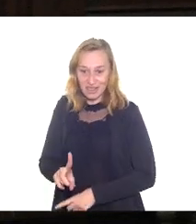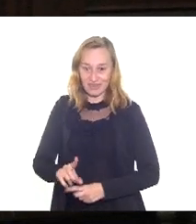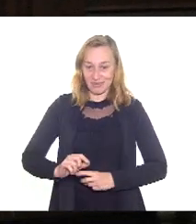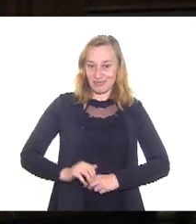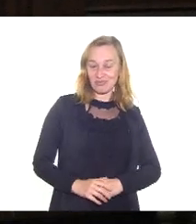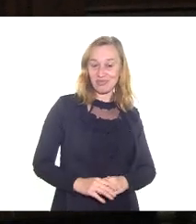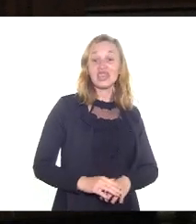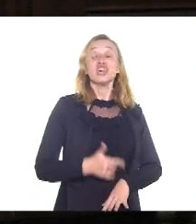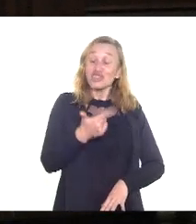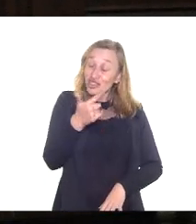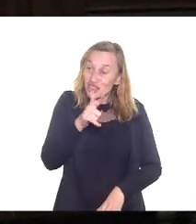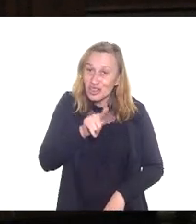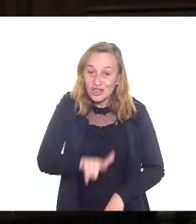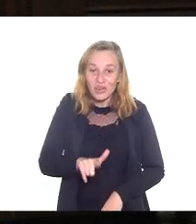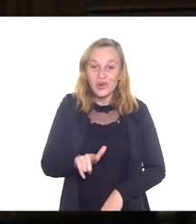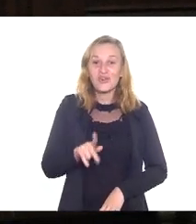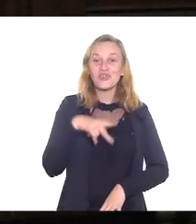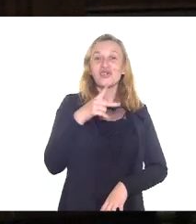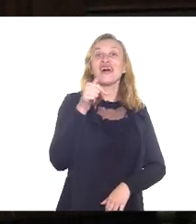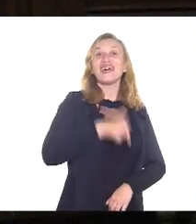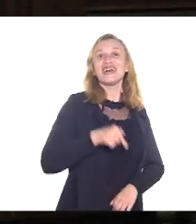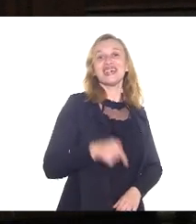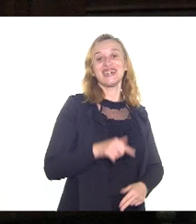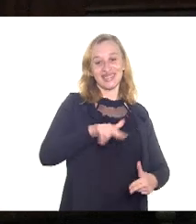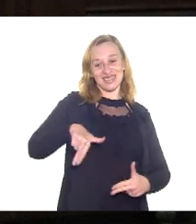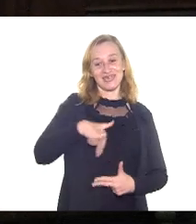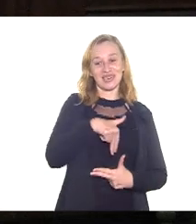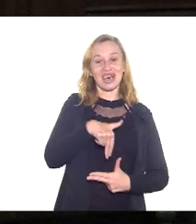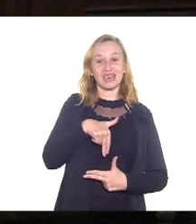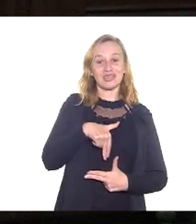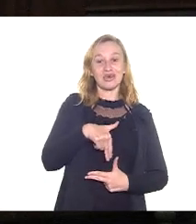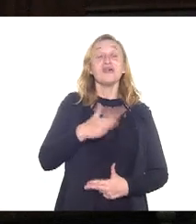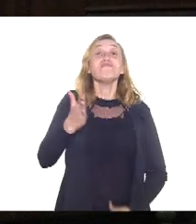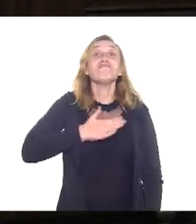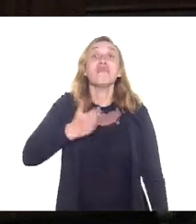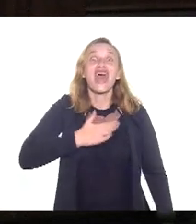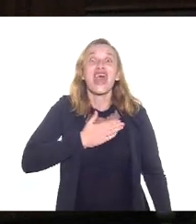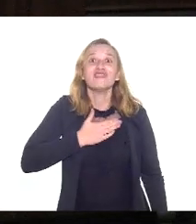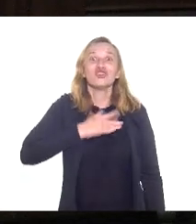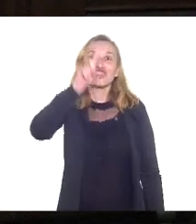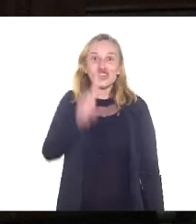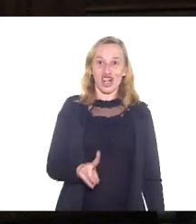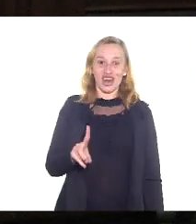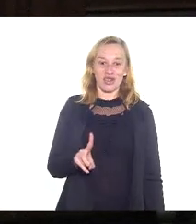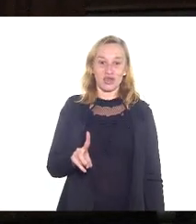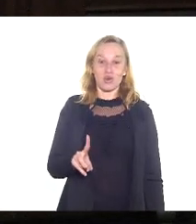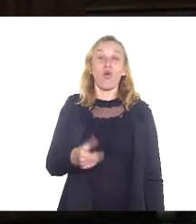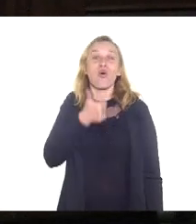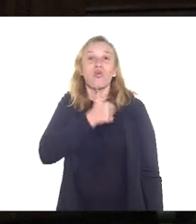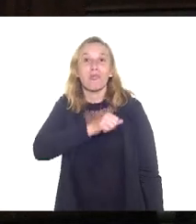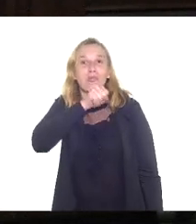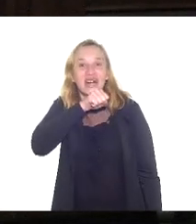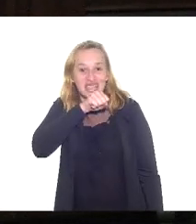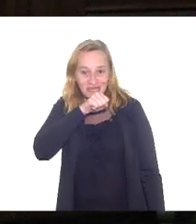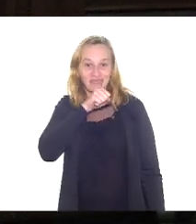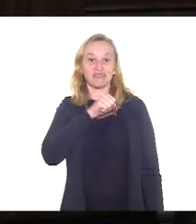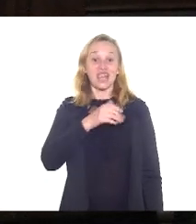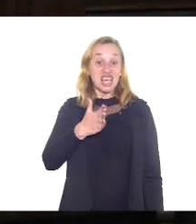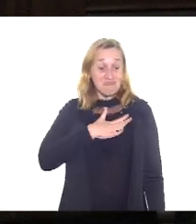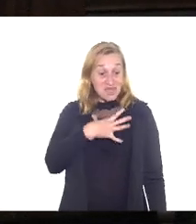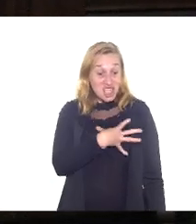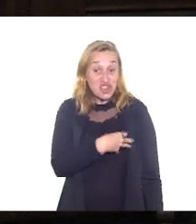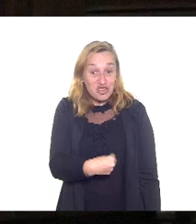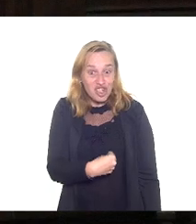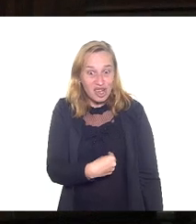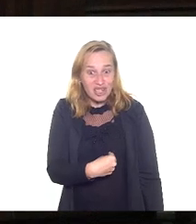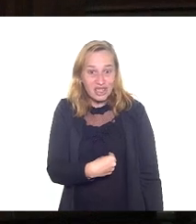aí, mais uma vez, eu reafirmo nesse plenário que é o meu direito como mãe que as minhas